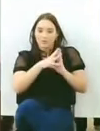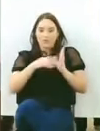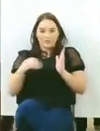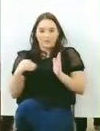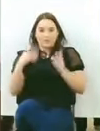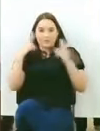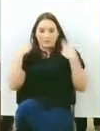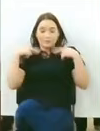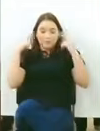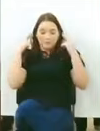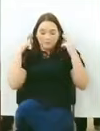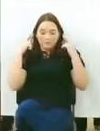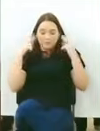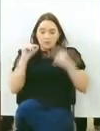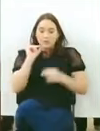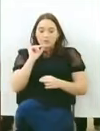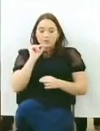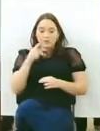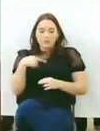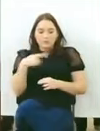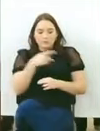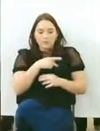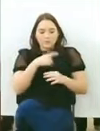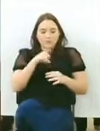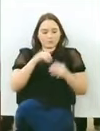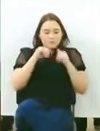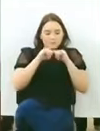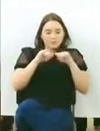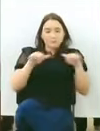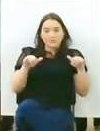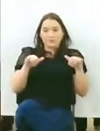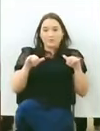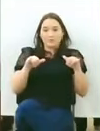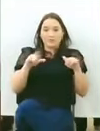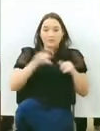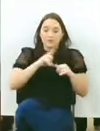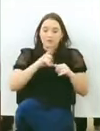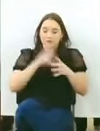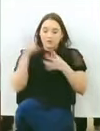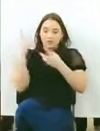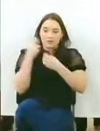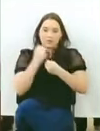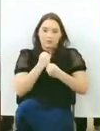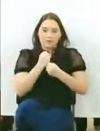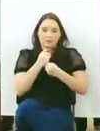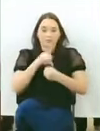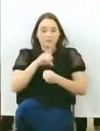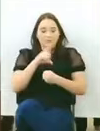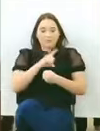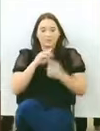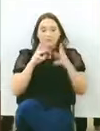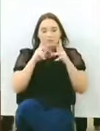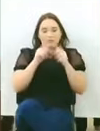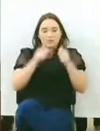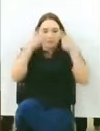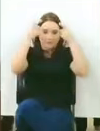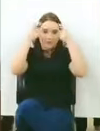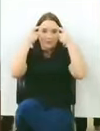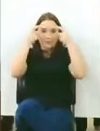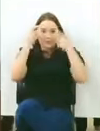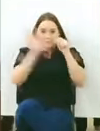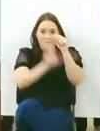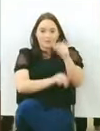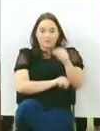do rebanho. Ora, logo que o supremo pastor se manifestar, recebereis a imarcessível